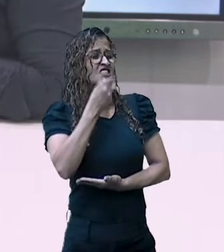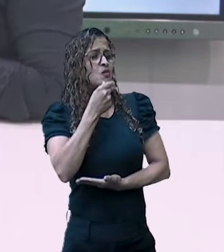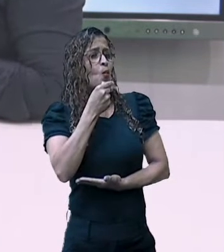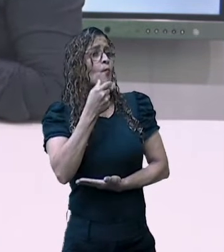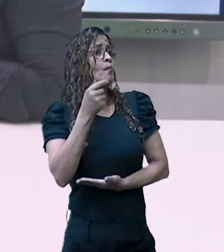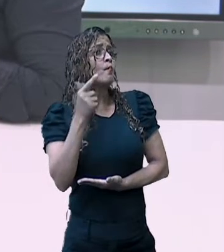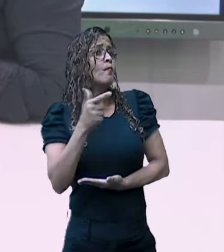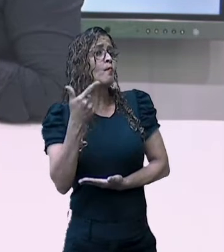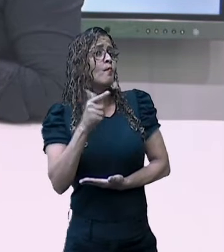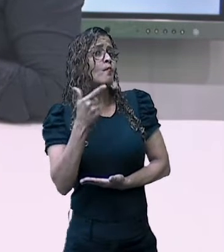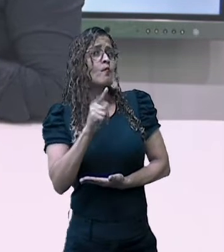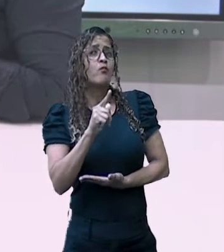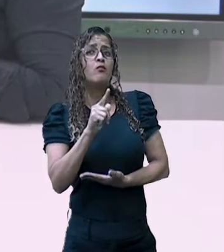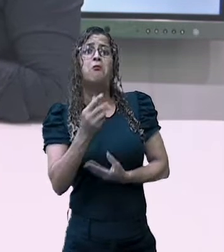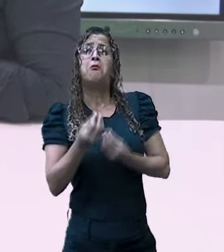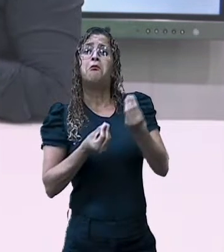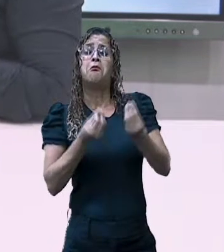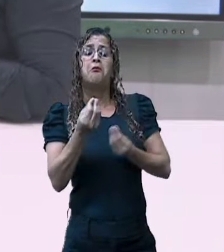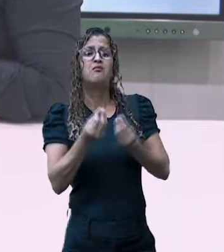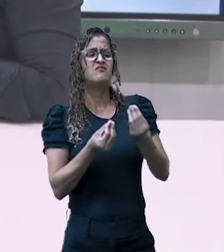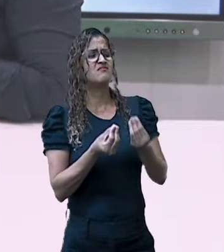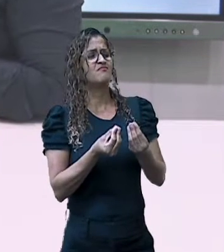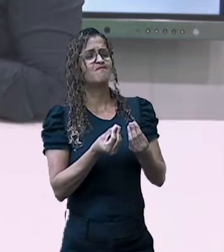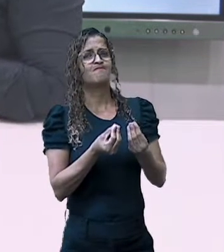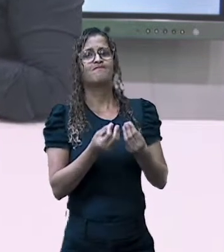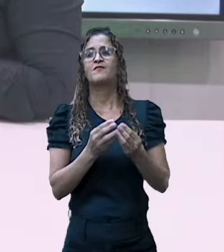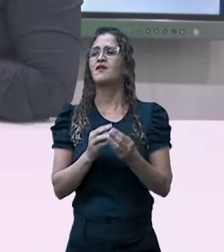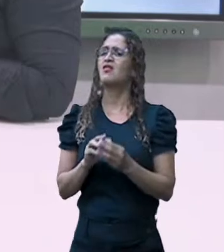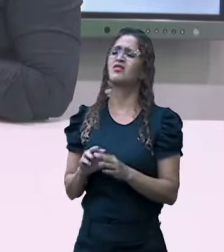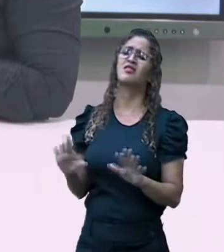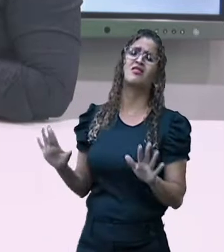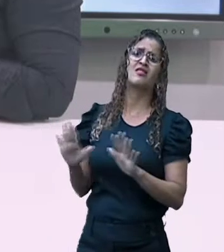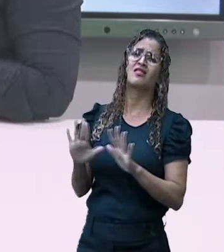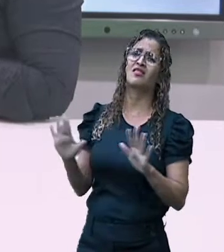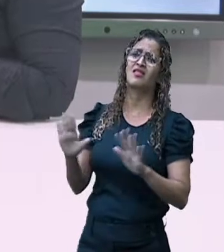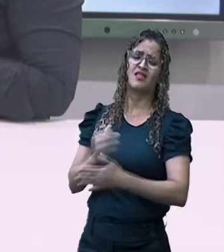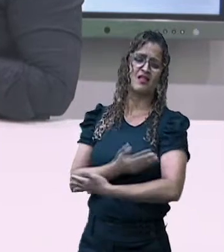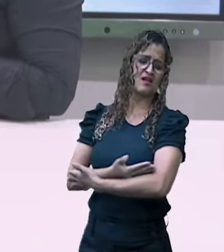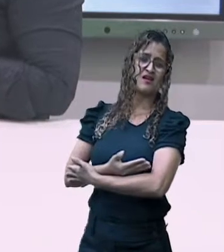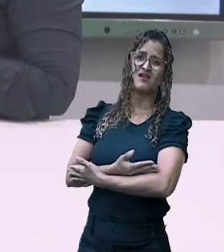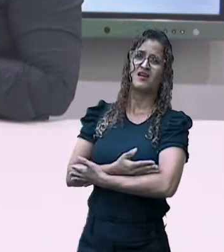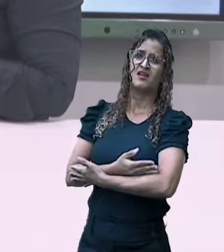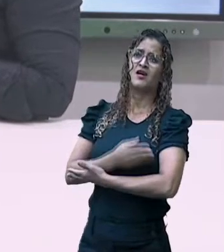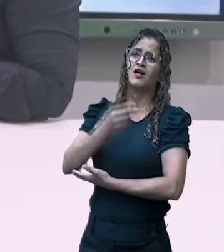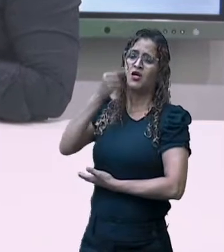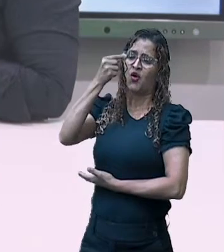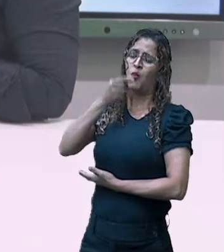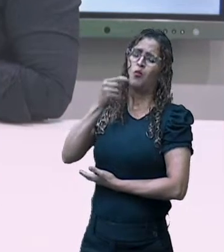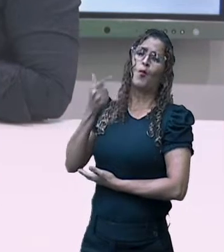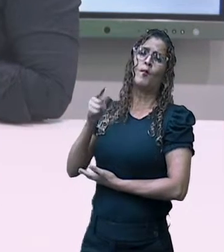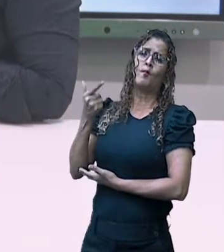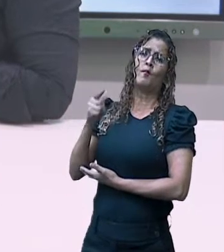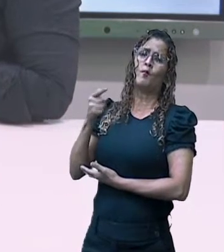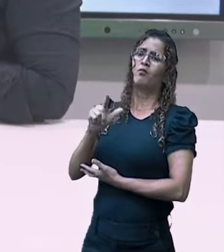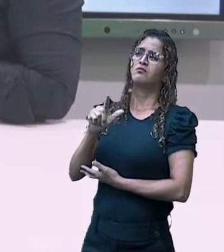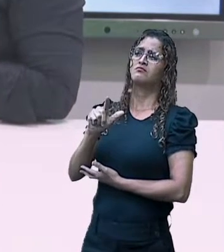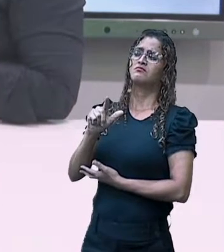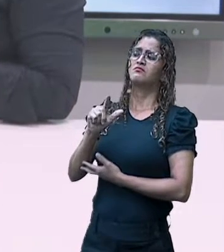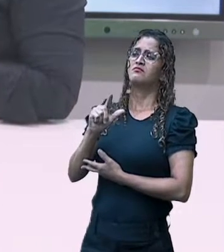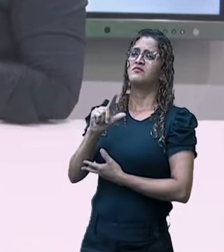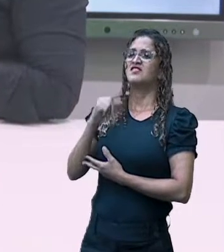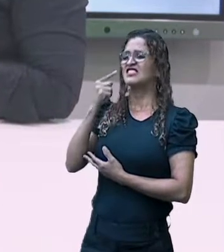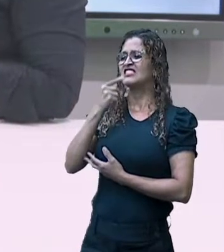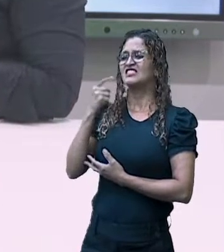higienização bucal? Não é necessário. Quando a criança nasce e não tem dente ainda, não é necessário fazer higiene